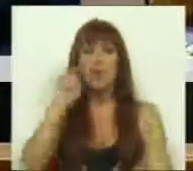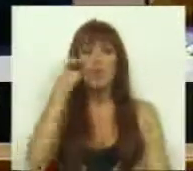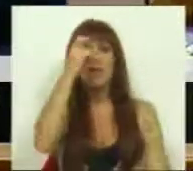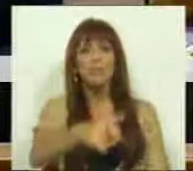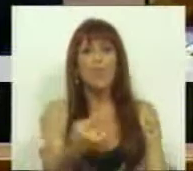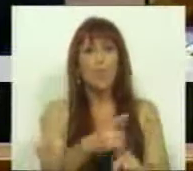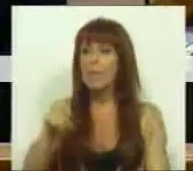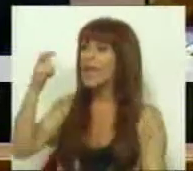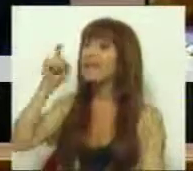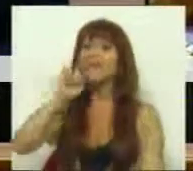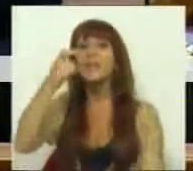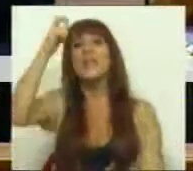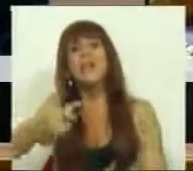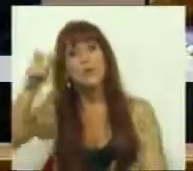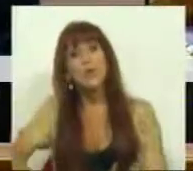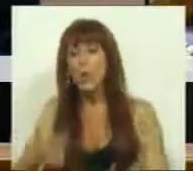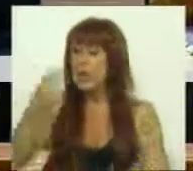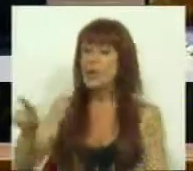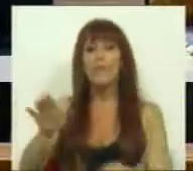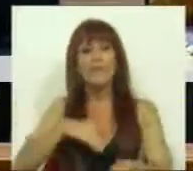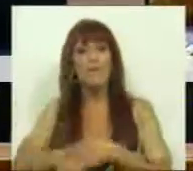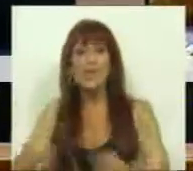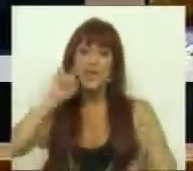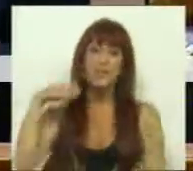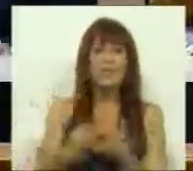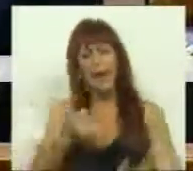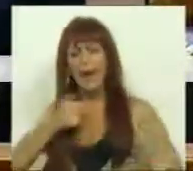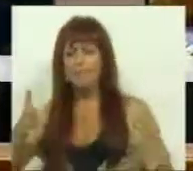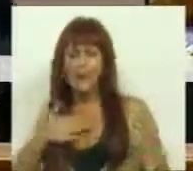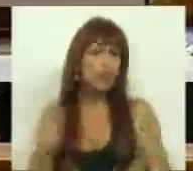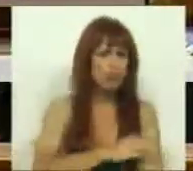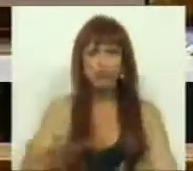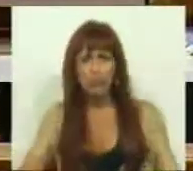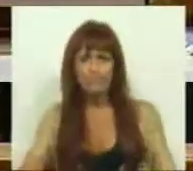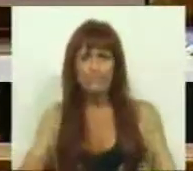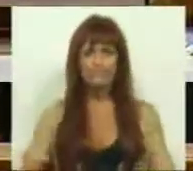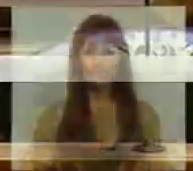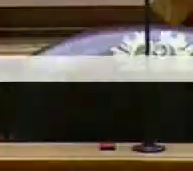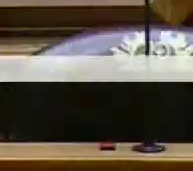consumidor, é a defesa das pessoas. E o que os senhores estão a fazer é defender as empresas, pura e simplesmente.